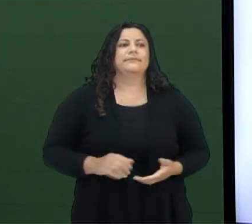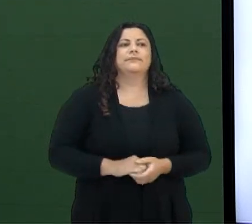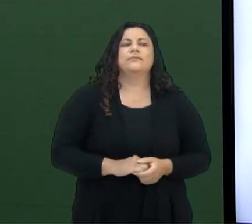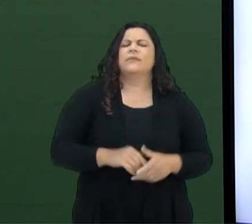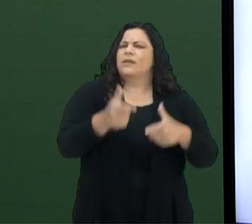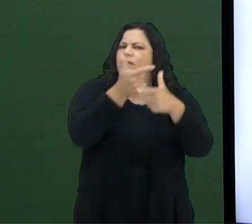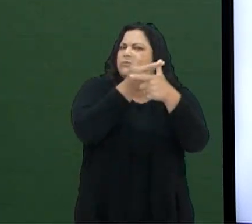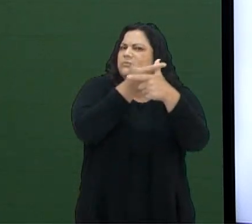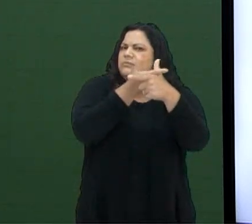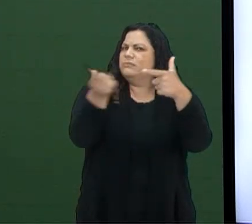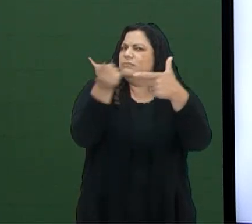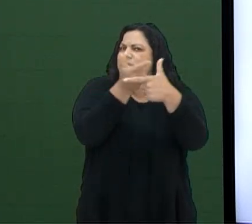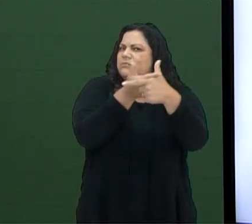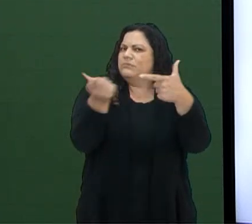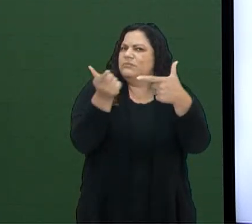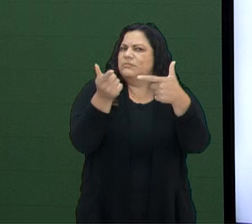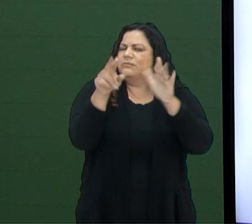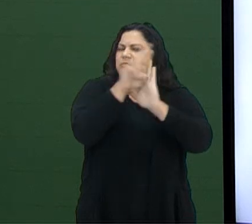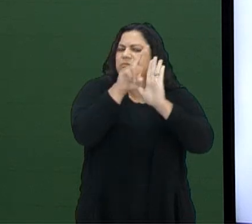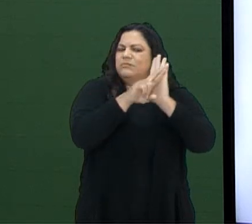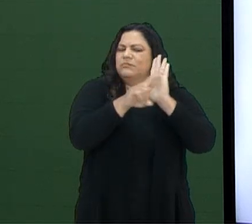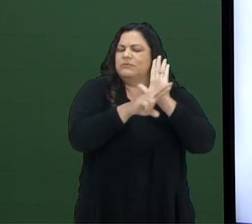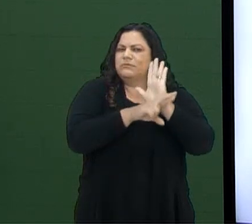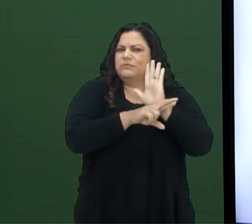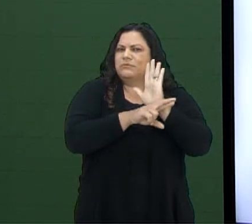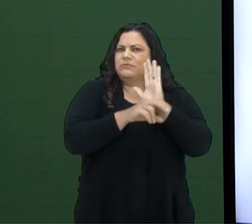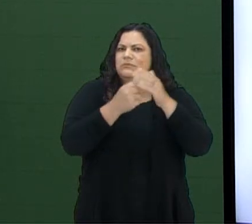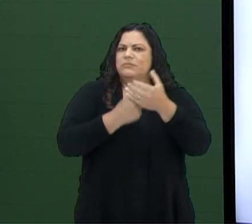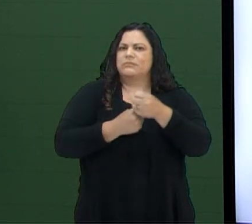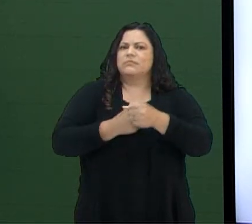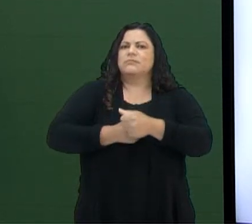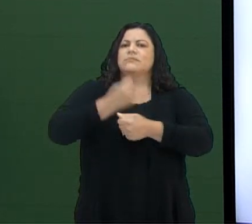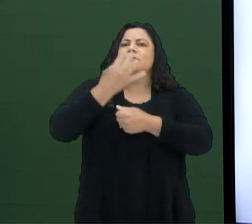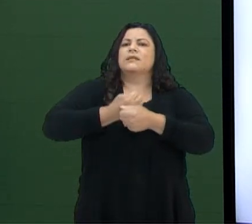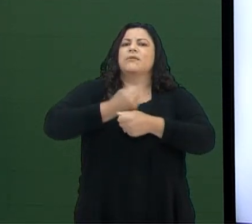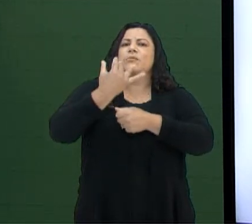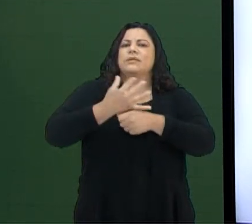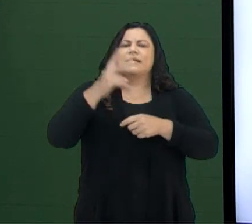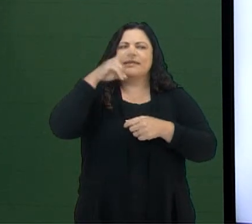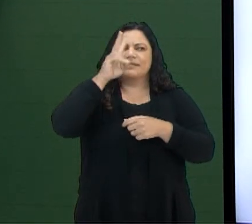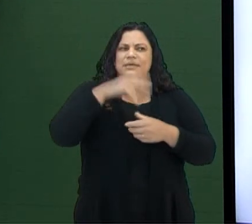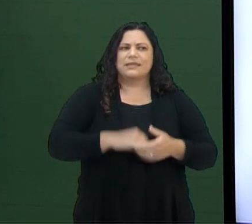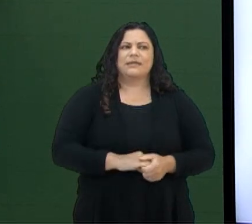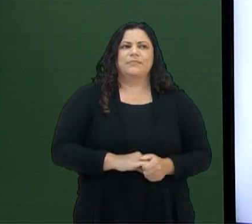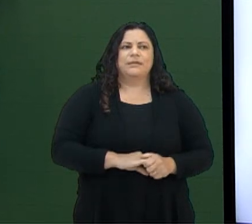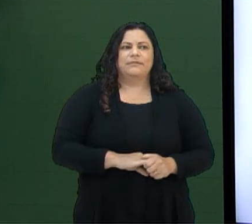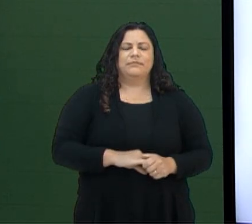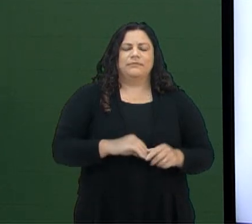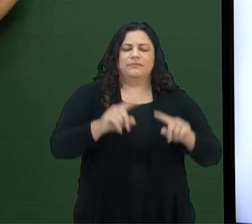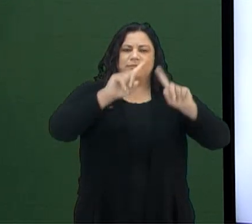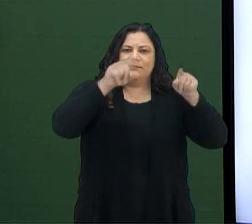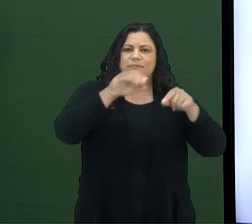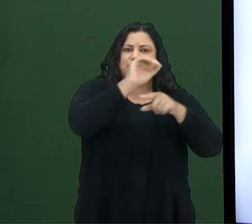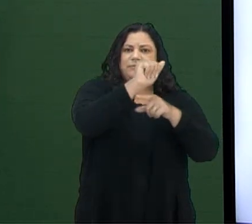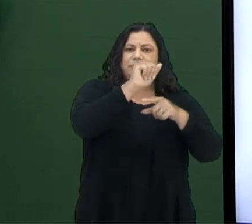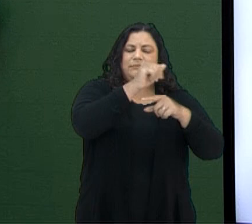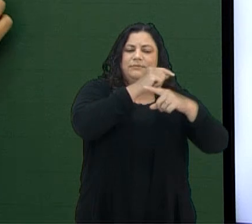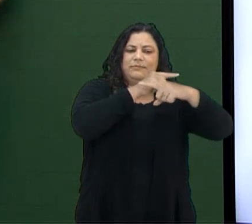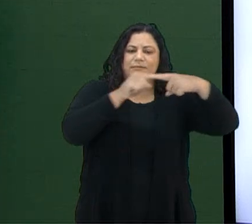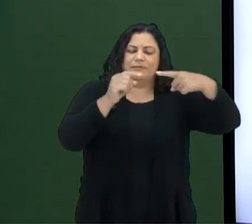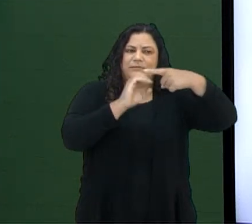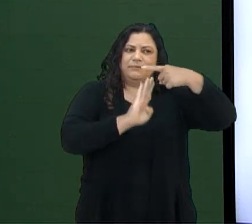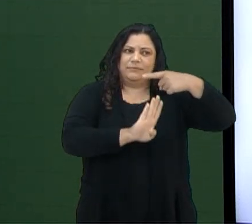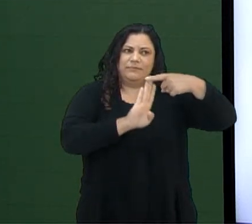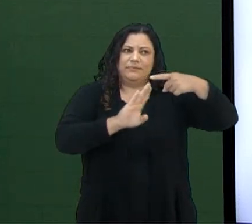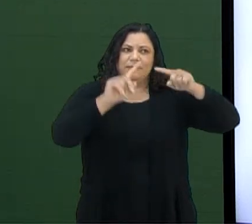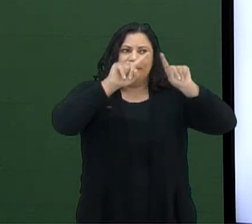divisão, lembra da regra da potência? A sobre B elevado a N fica A elevado a N sobre B elevado a N.